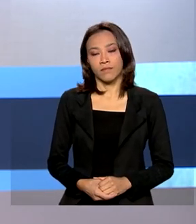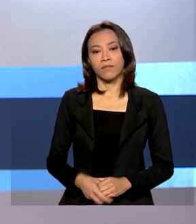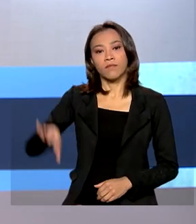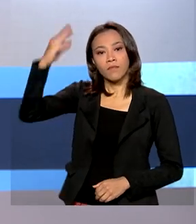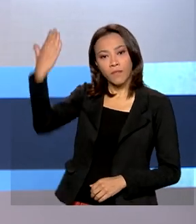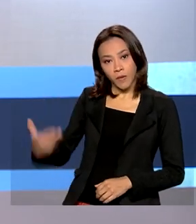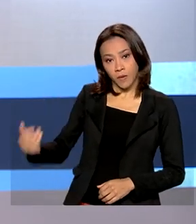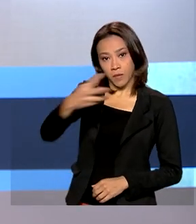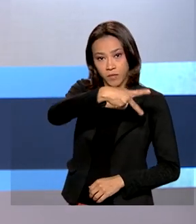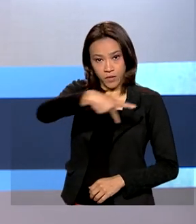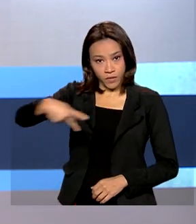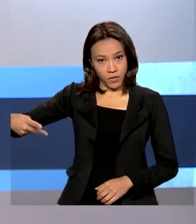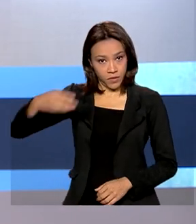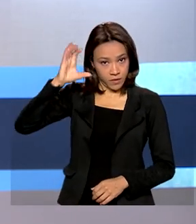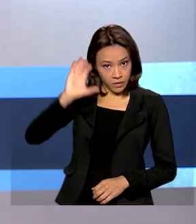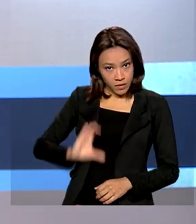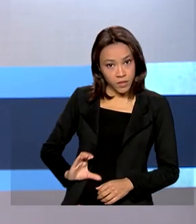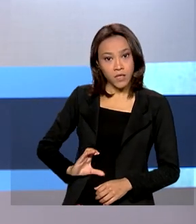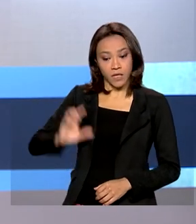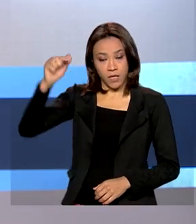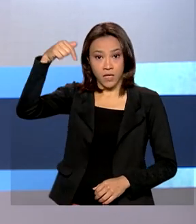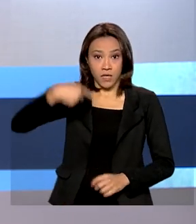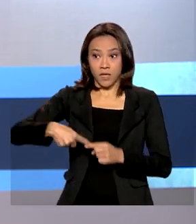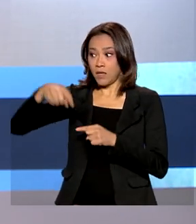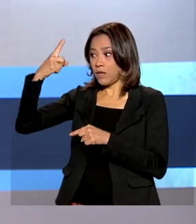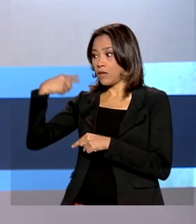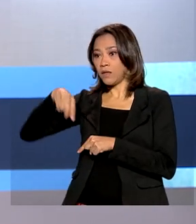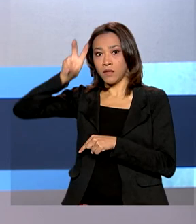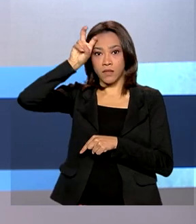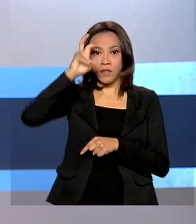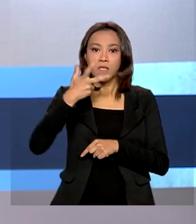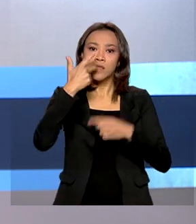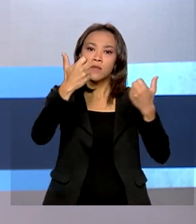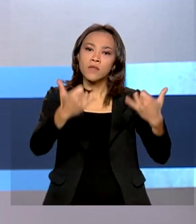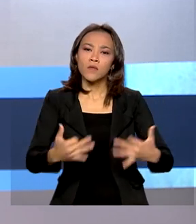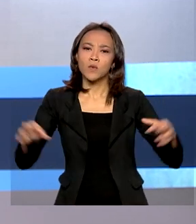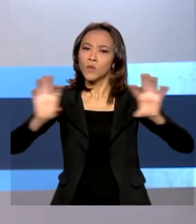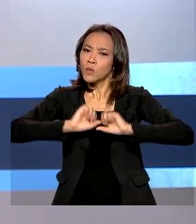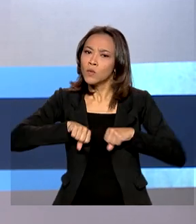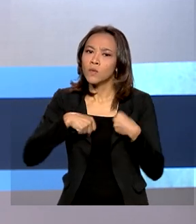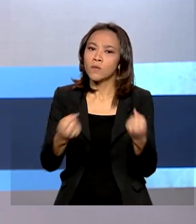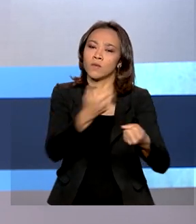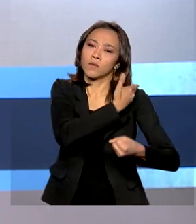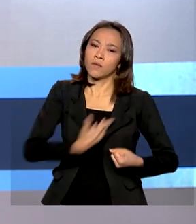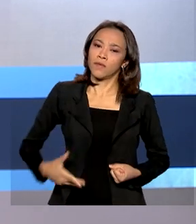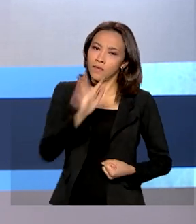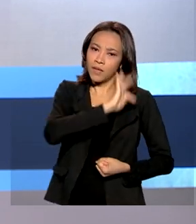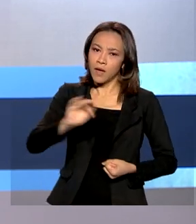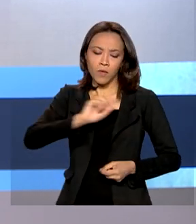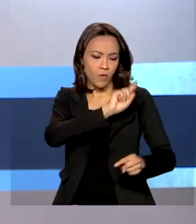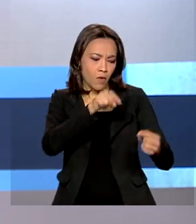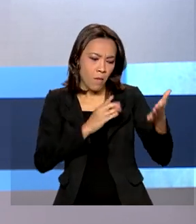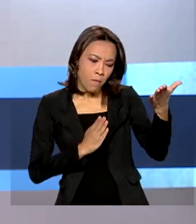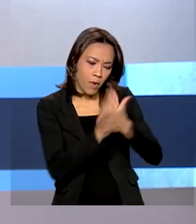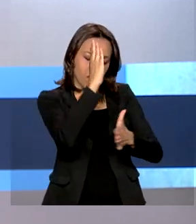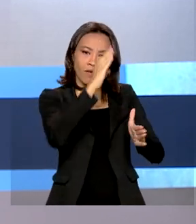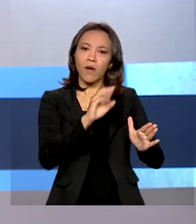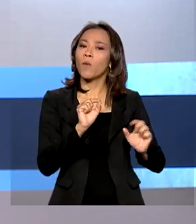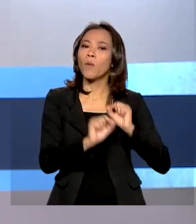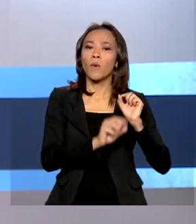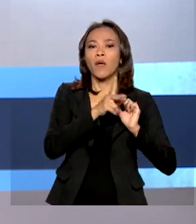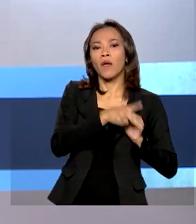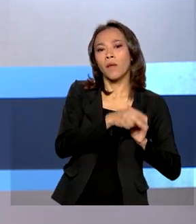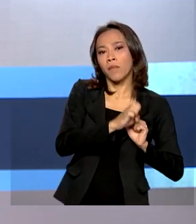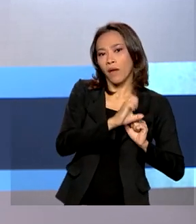ministro da Cidadania falou nesta quinta-feira sobre os esforços do governo federal para sensibilizar a aprovação da PEC dos precatórios